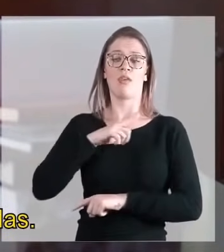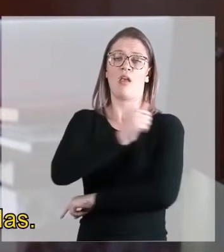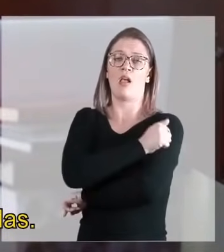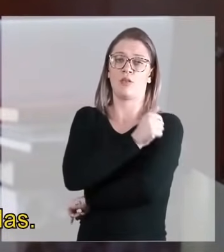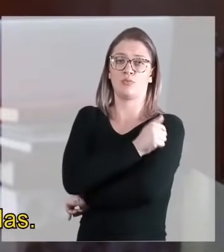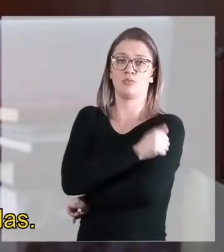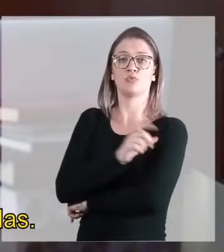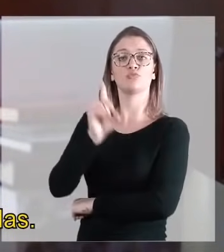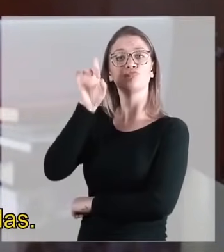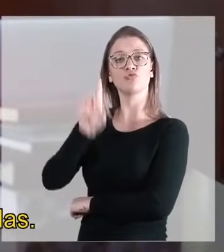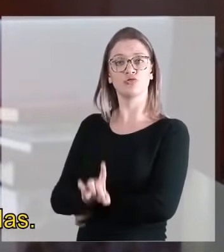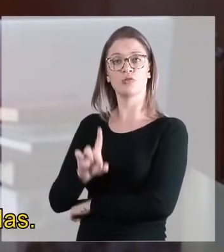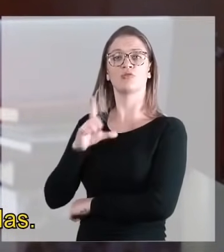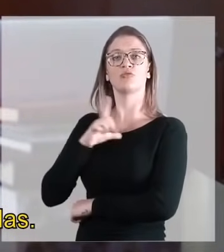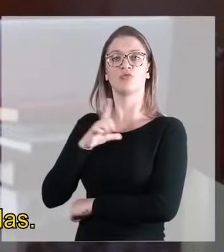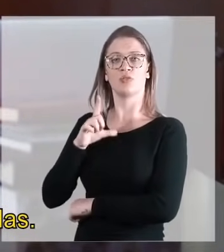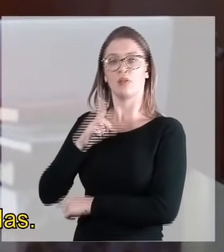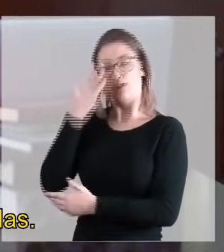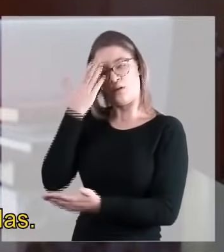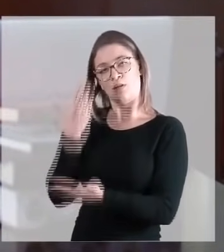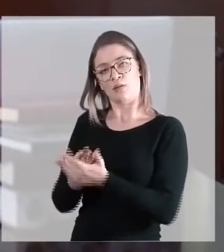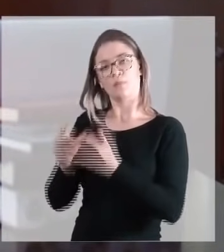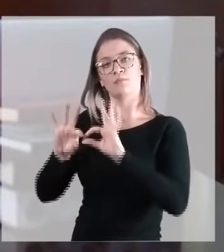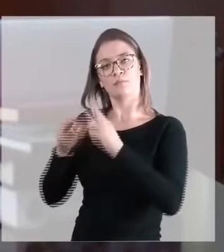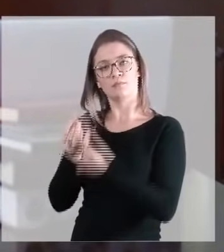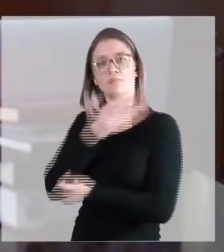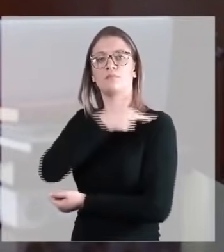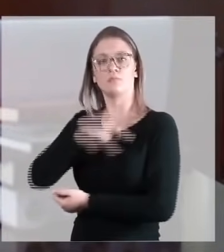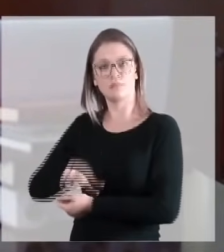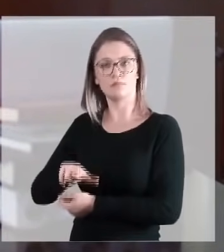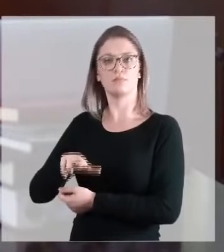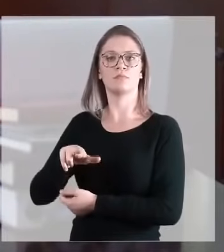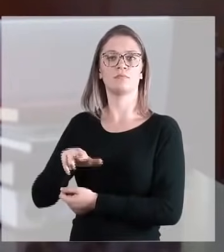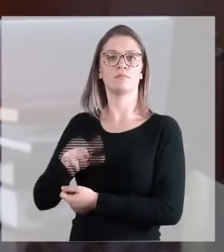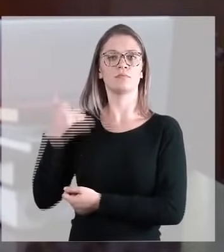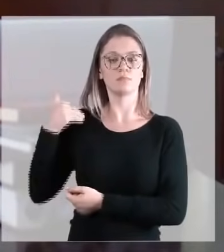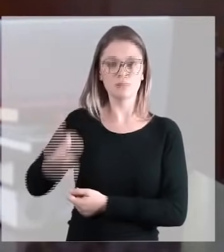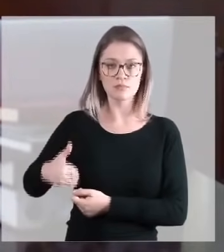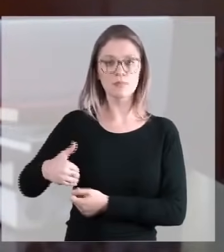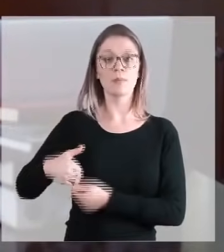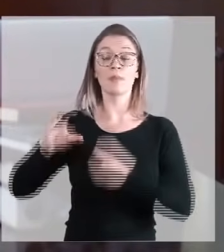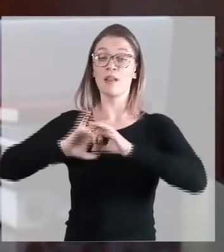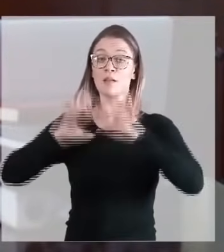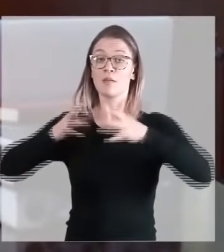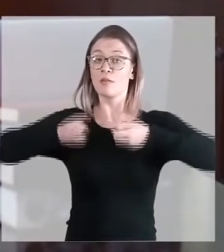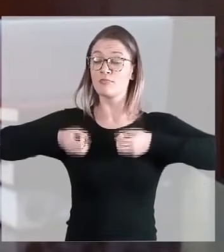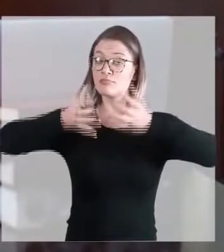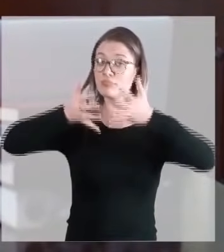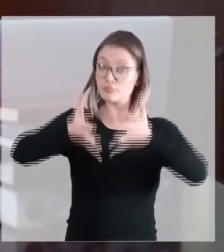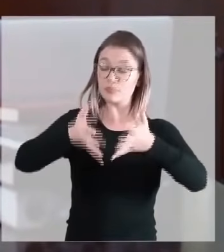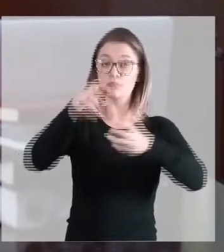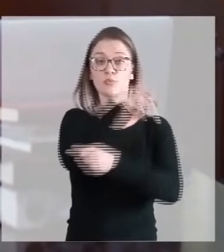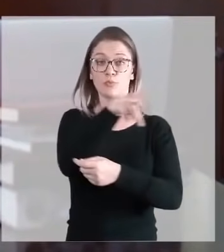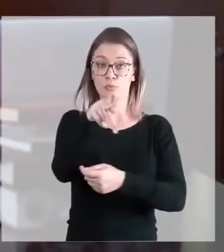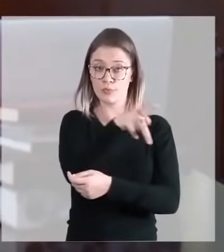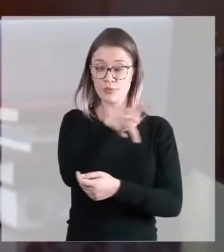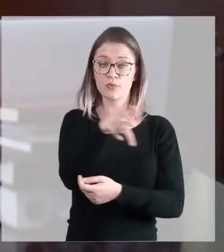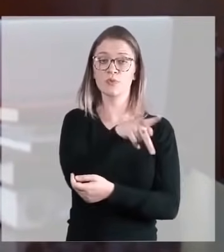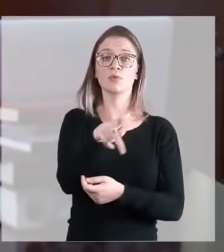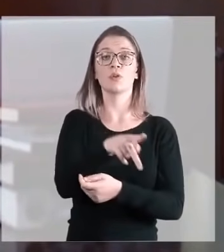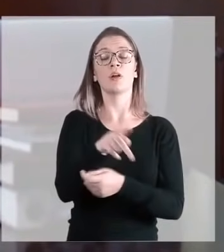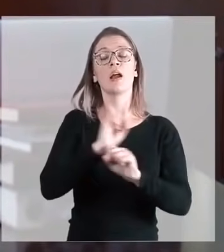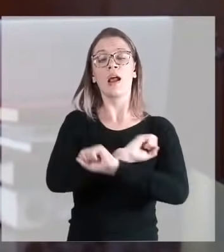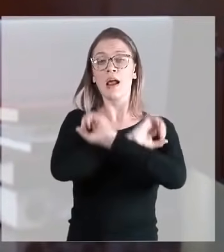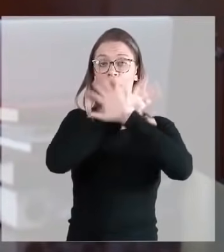convicções familiares, morais, religiosas respeitadas, e a liberdade de expressão que existe para um professor, obviamente, não